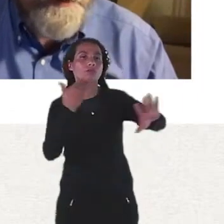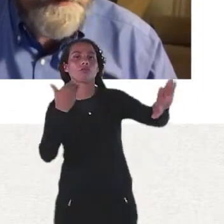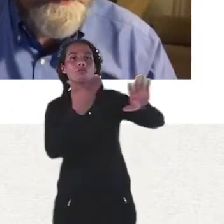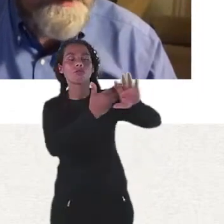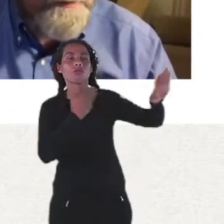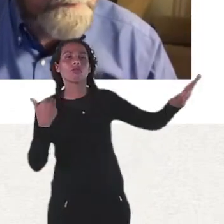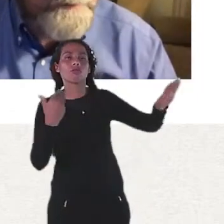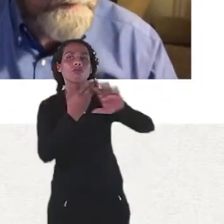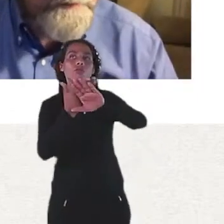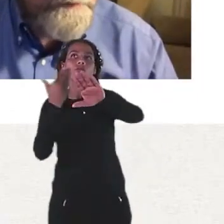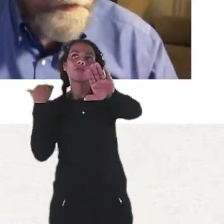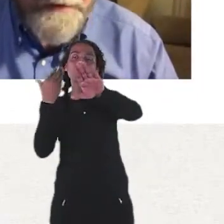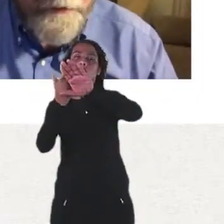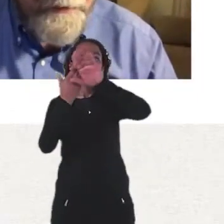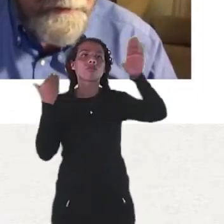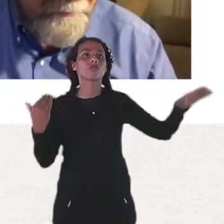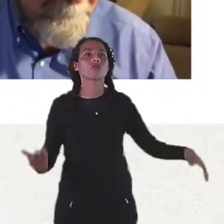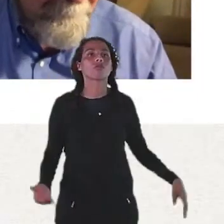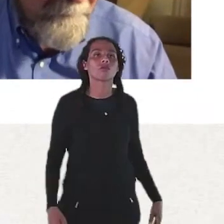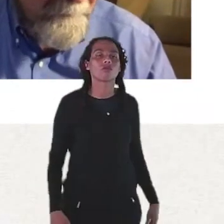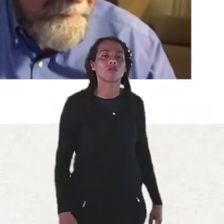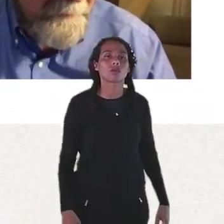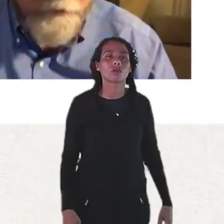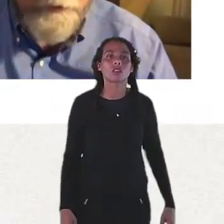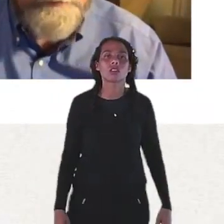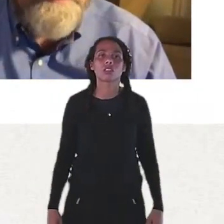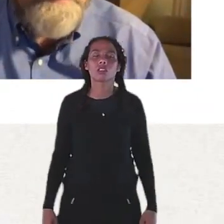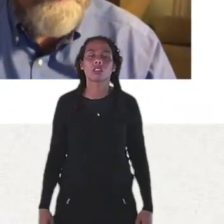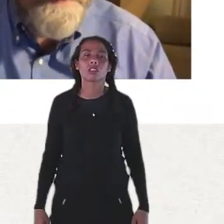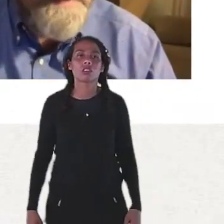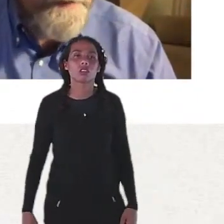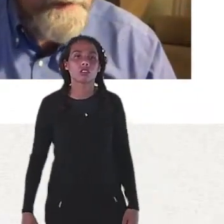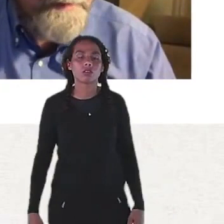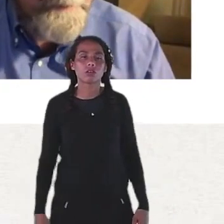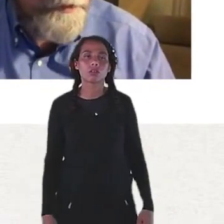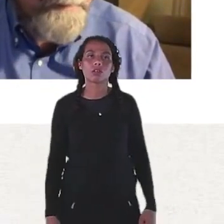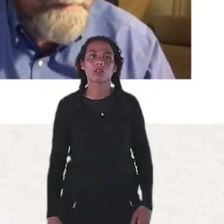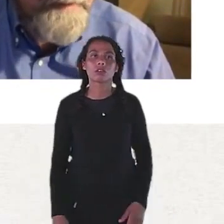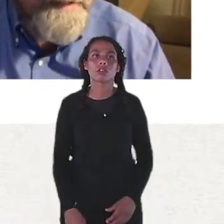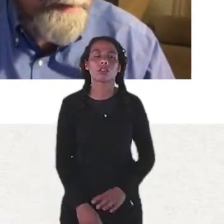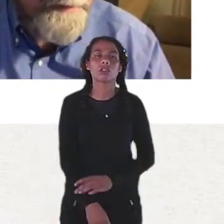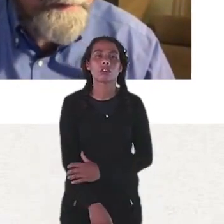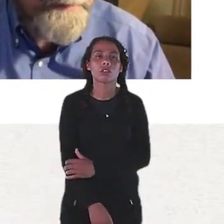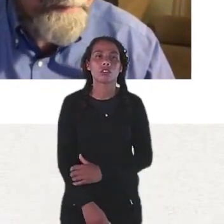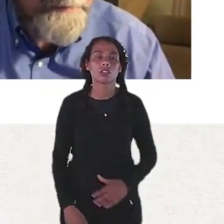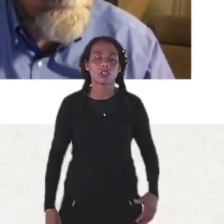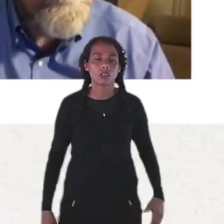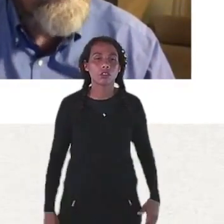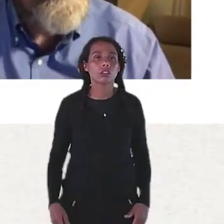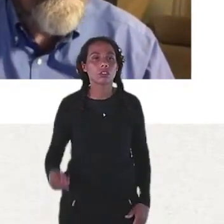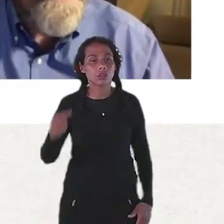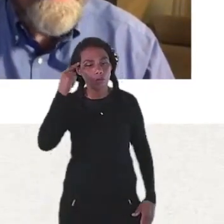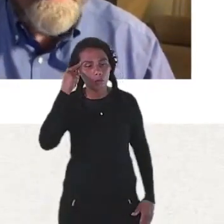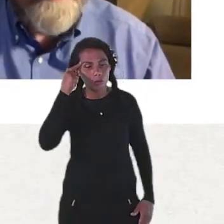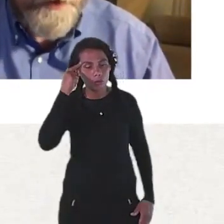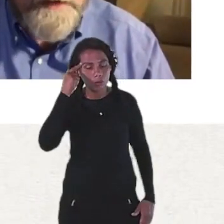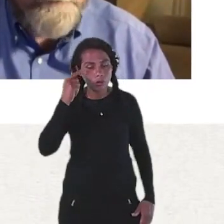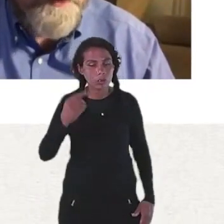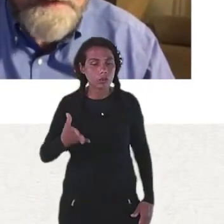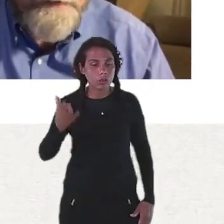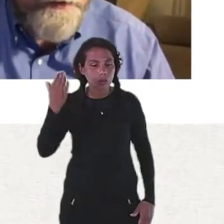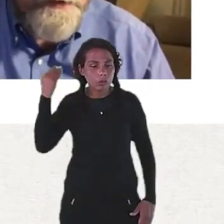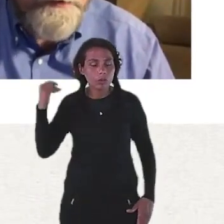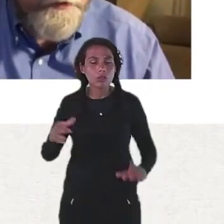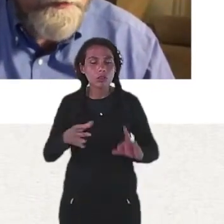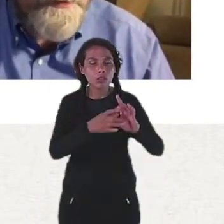a dissolução do Reino Unido, que foi um dos maiores impérios da modernidade, né? Por